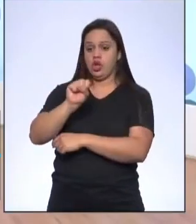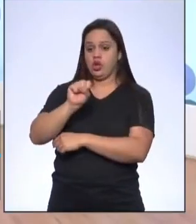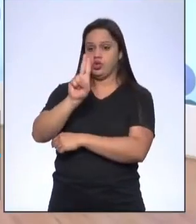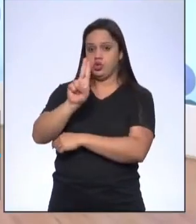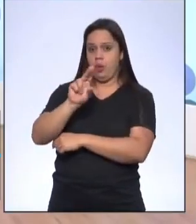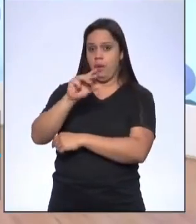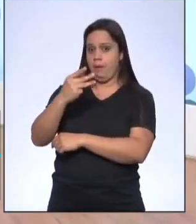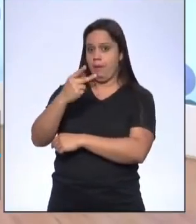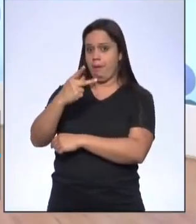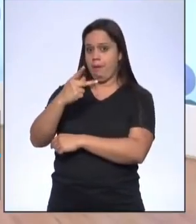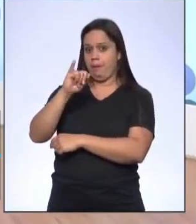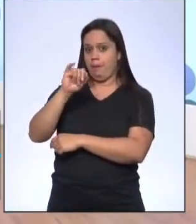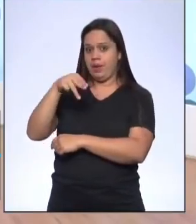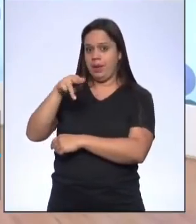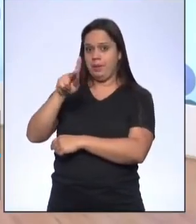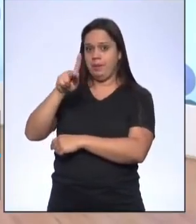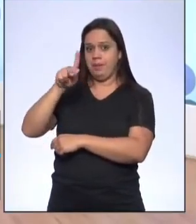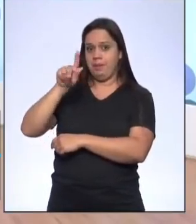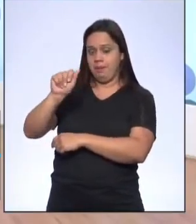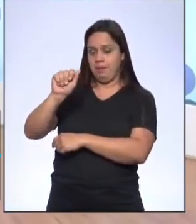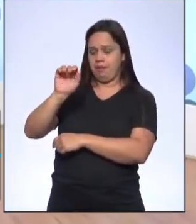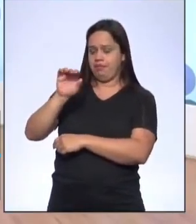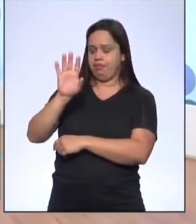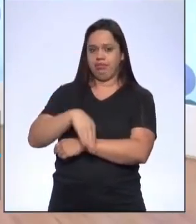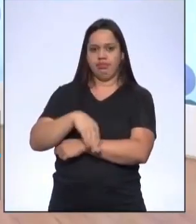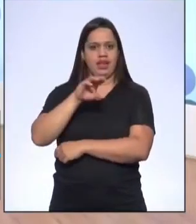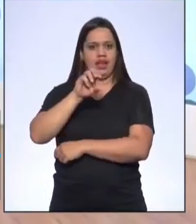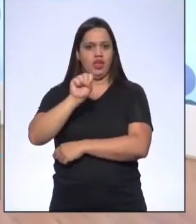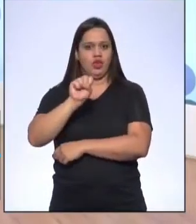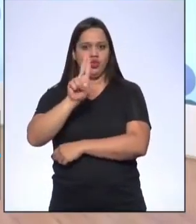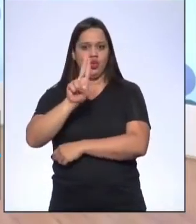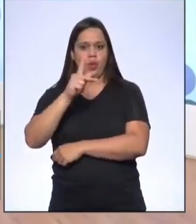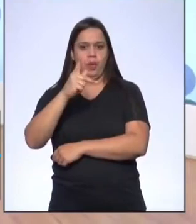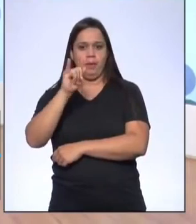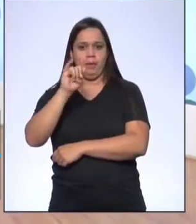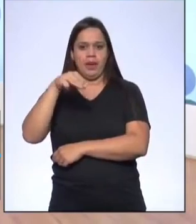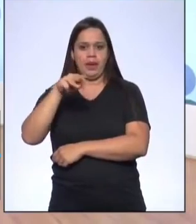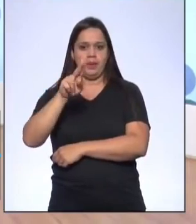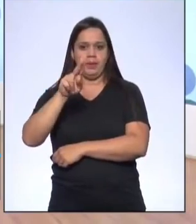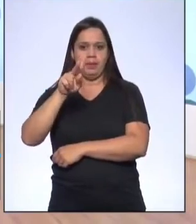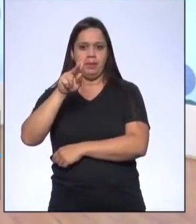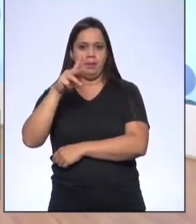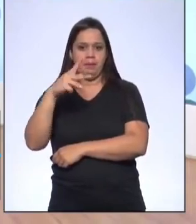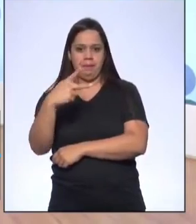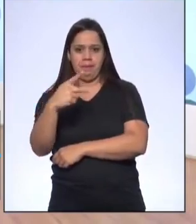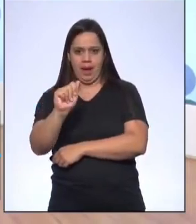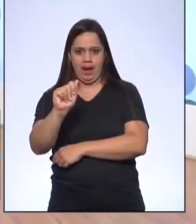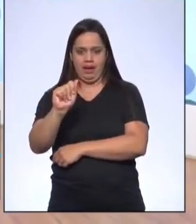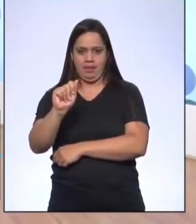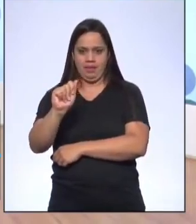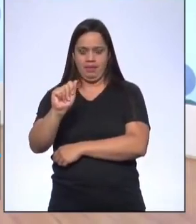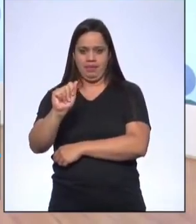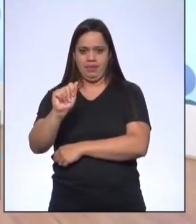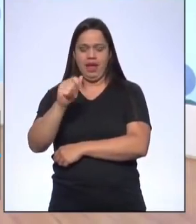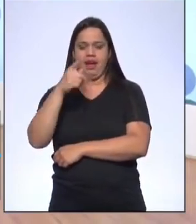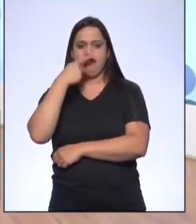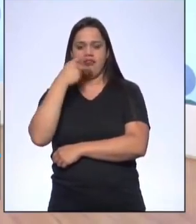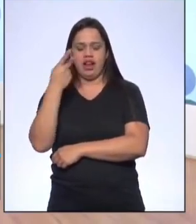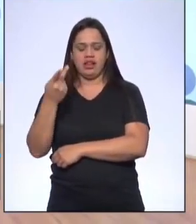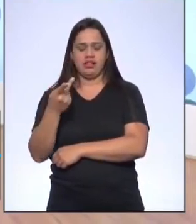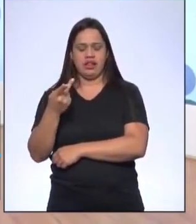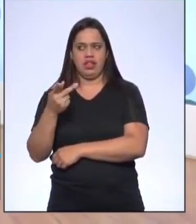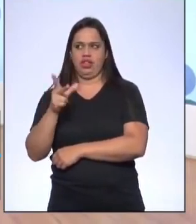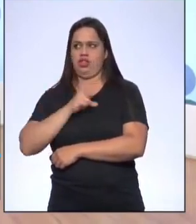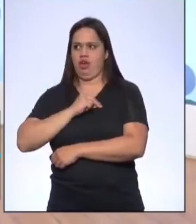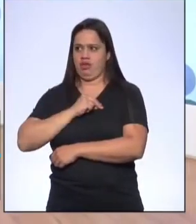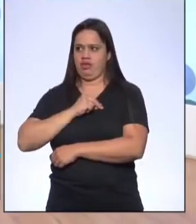era ao invés de balada? Ia pro clube. Pro clube, danceteria. Danceteria. Meu pai falava muito, você